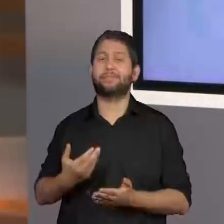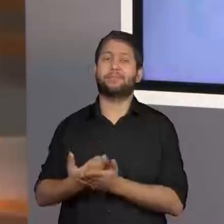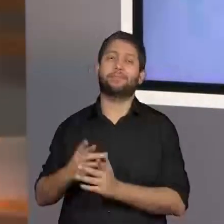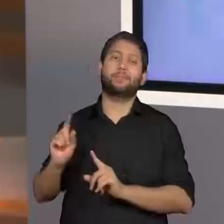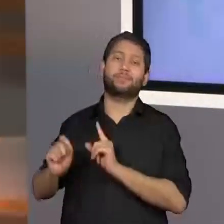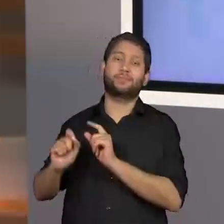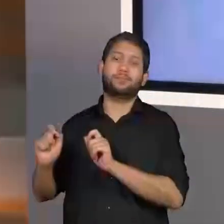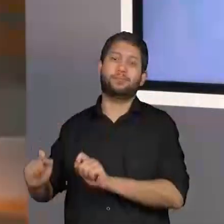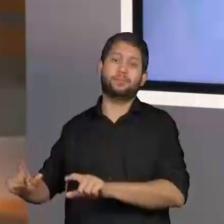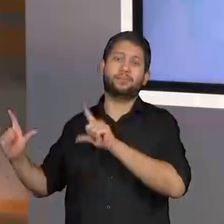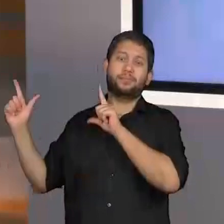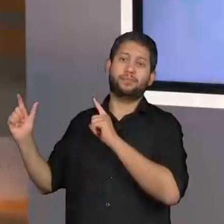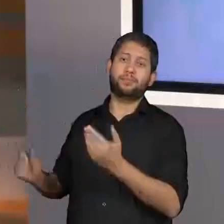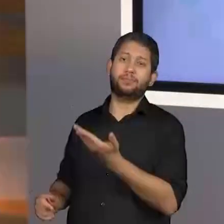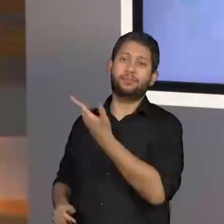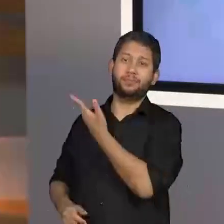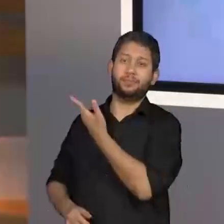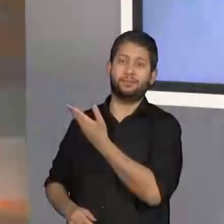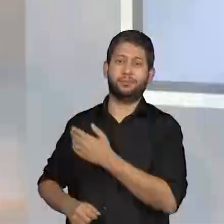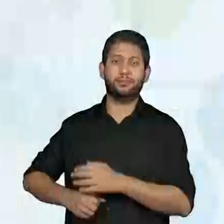aula? Vamos para a tela.